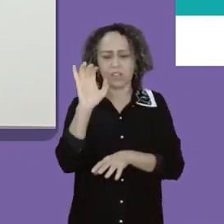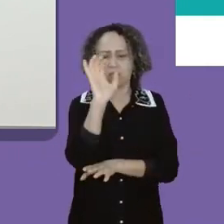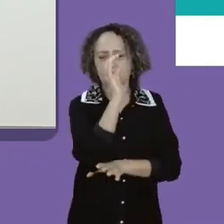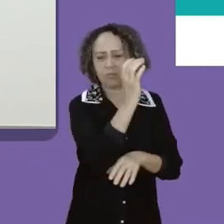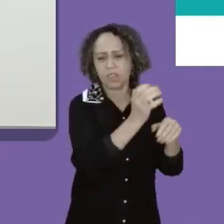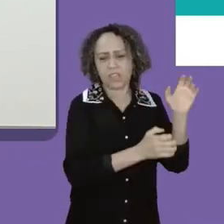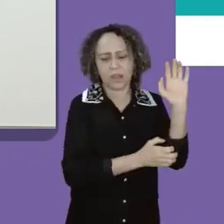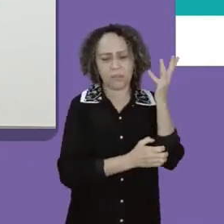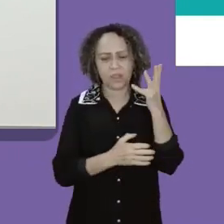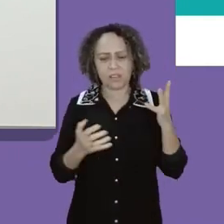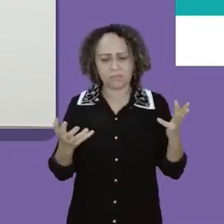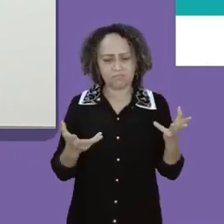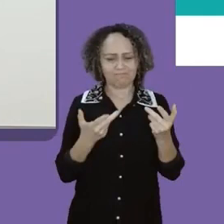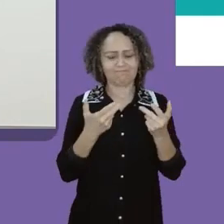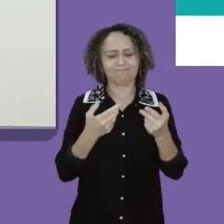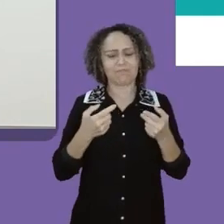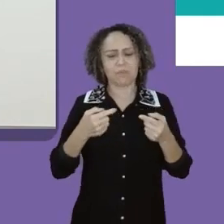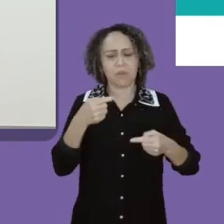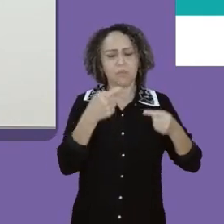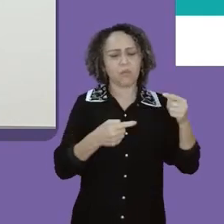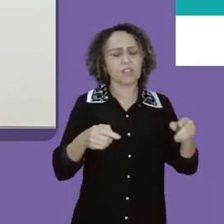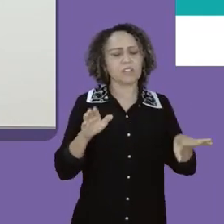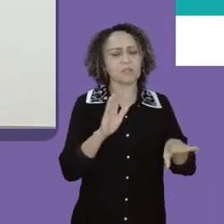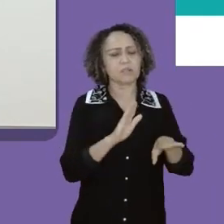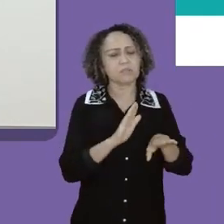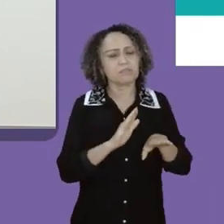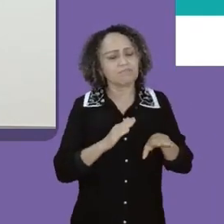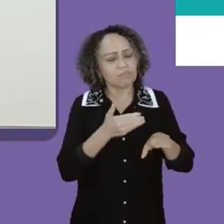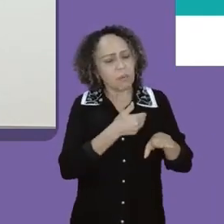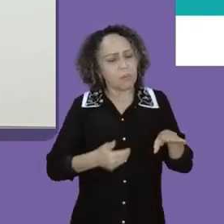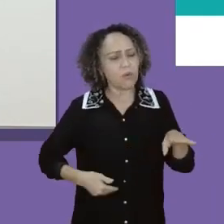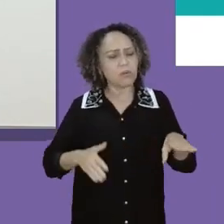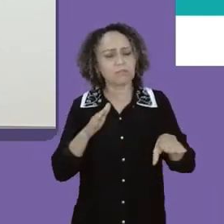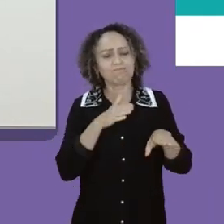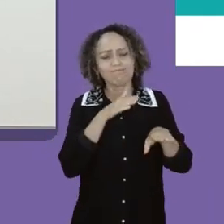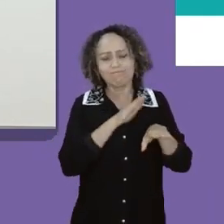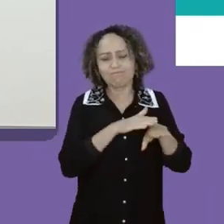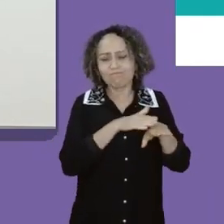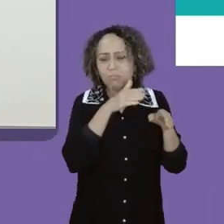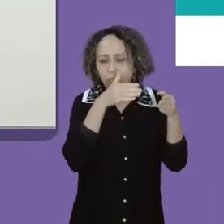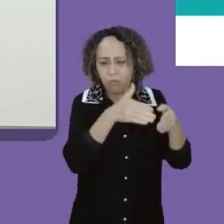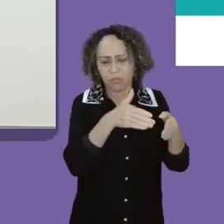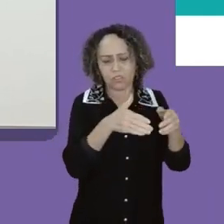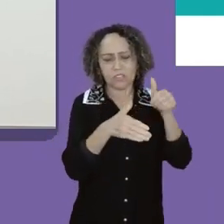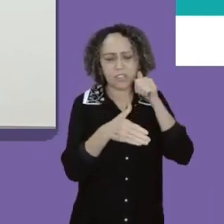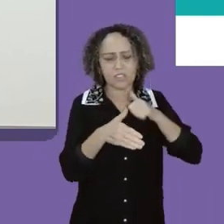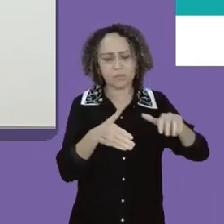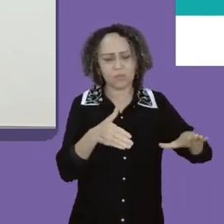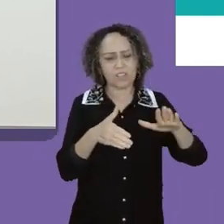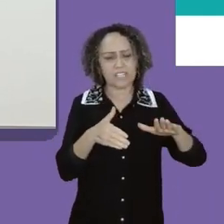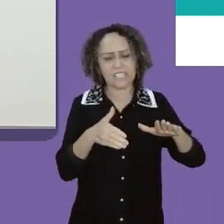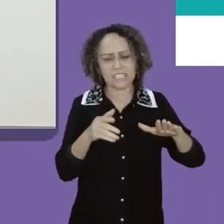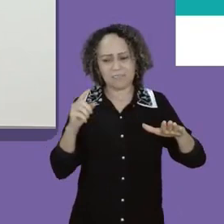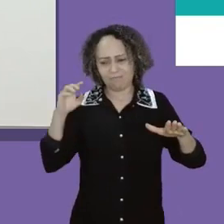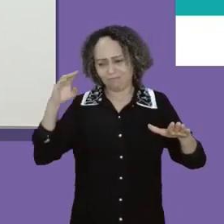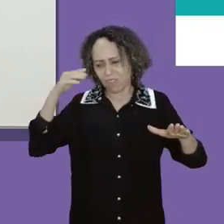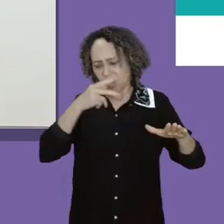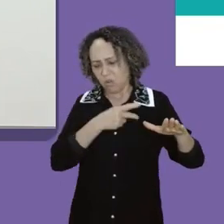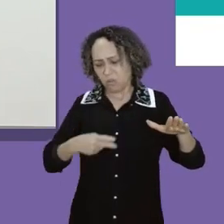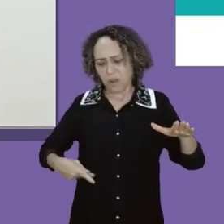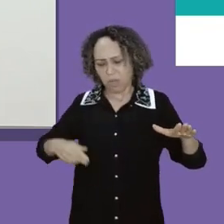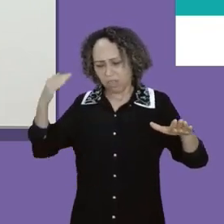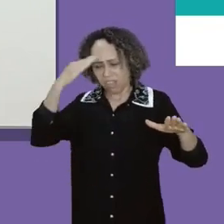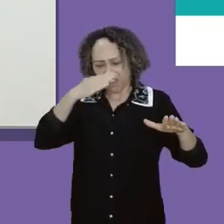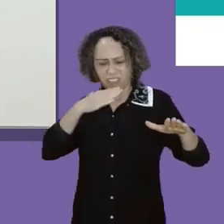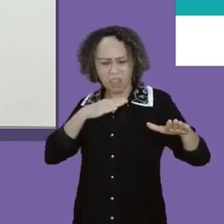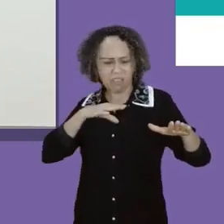políticas públicas para as mulheres estão sendo destruídas. E nós precisamos nos mobilizar. Nós